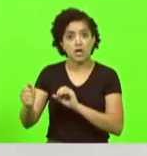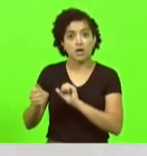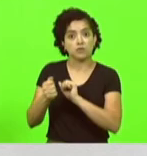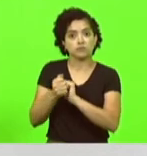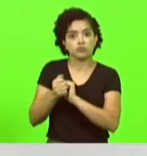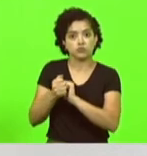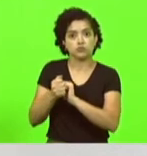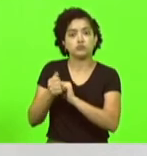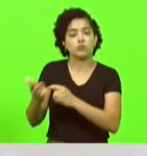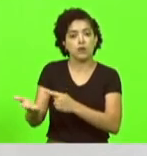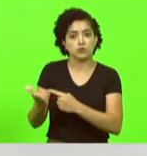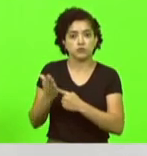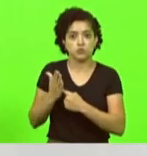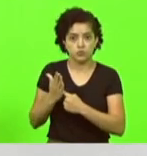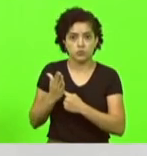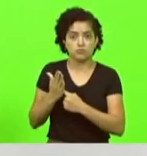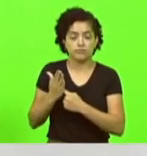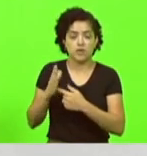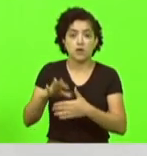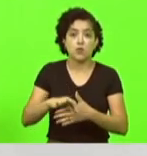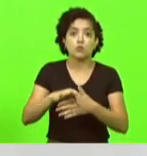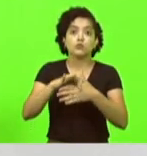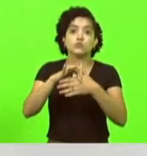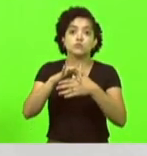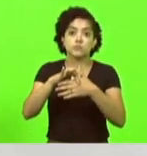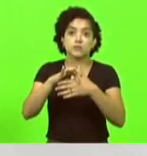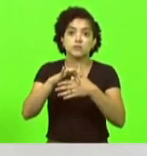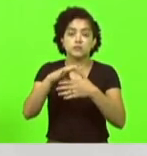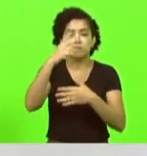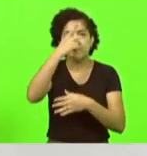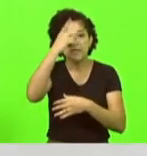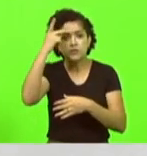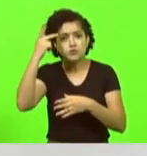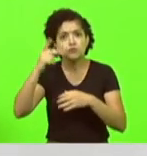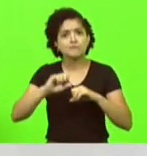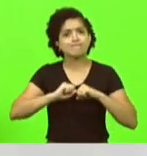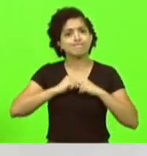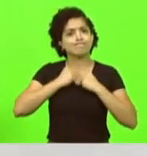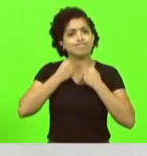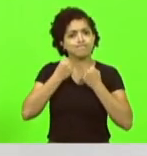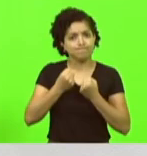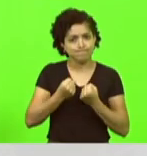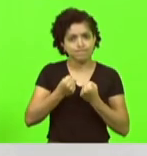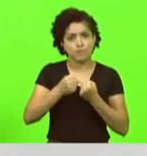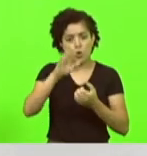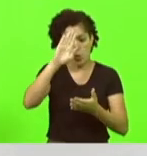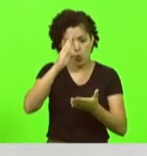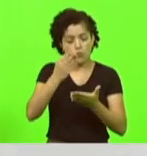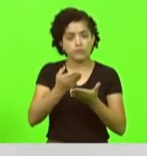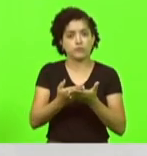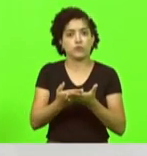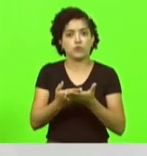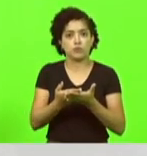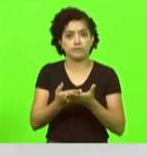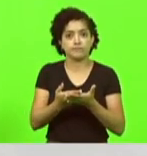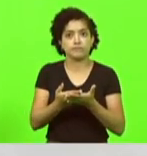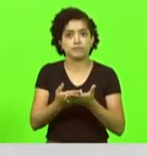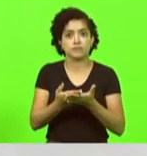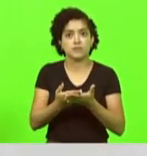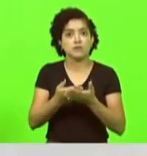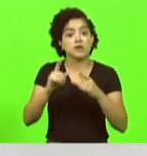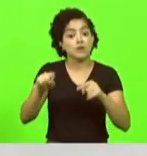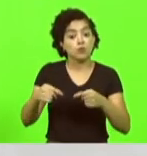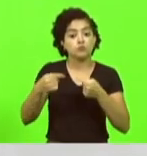ajudando foi porque os líderes foram todos pessoas perseverantes confiantes e me cobraram aquele grande